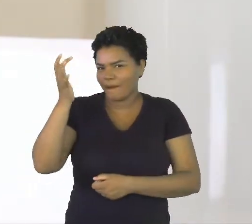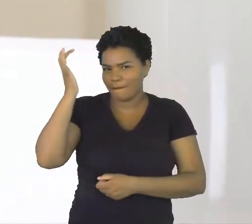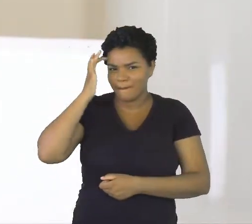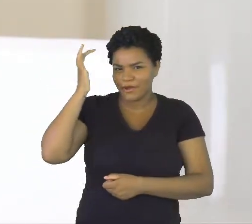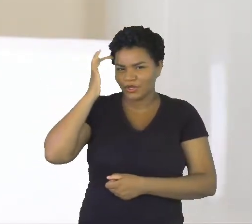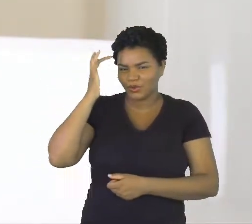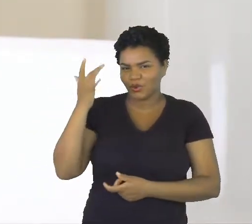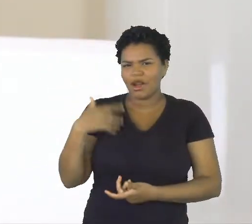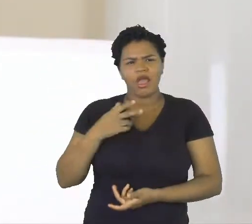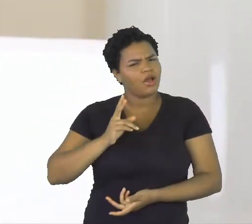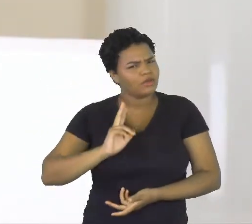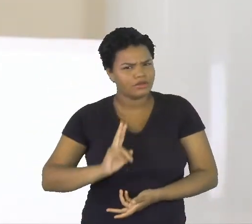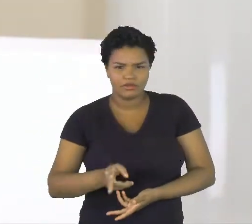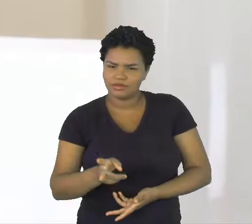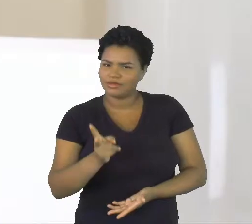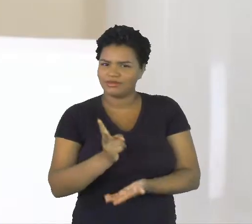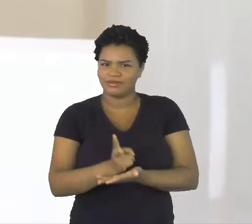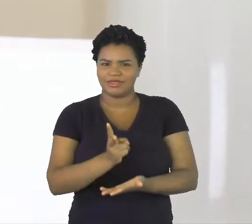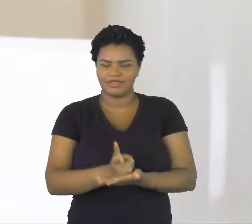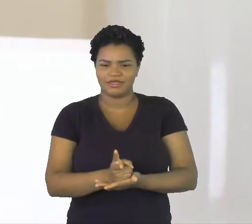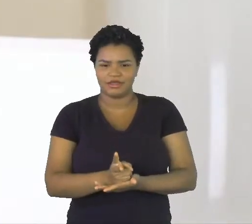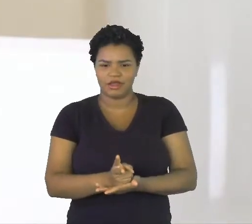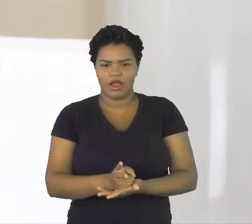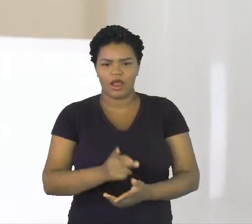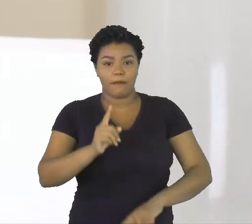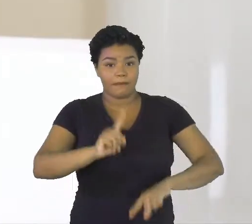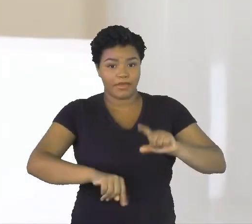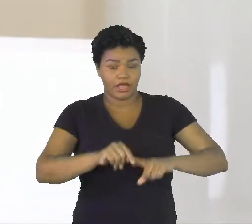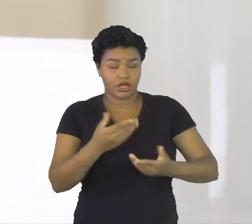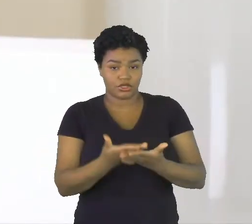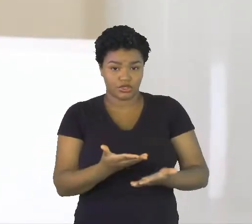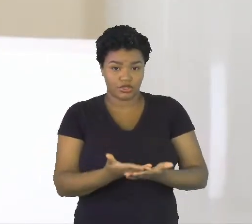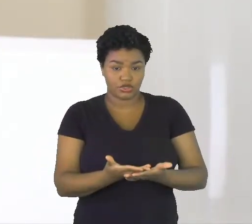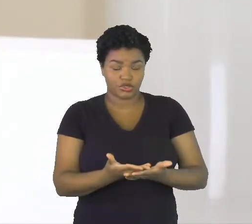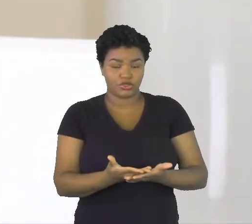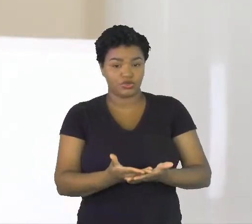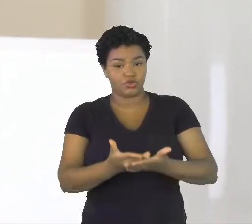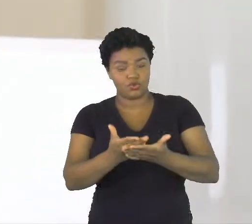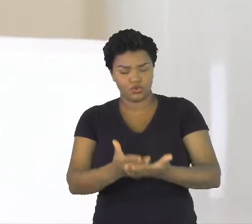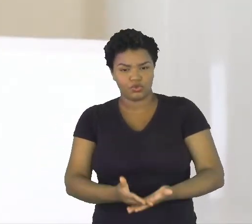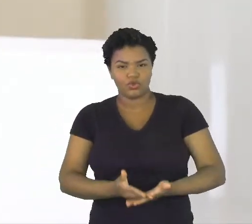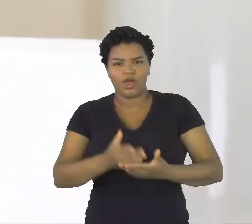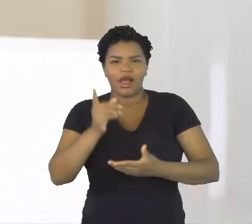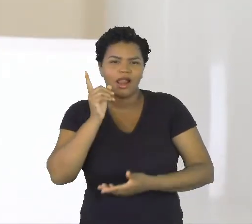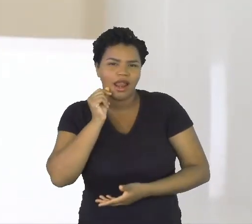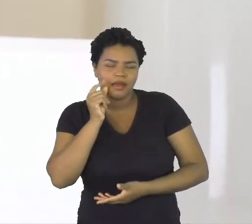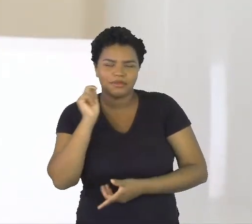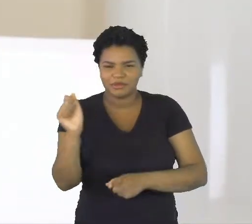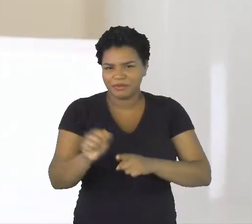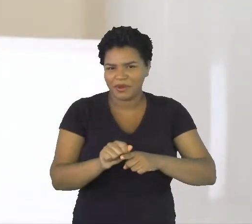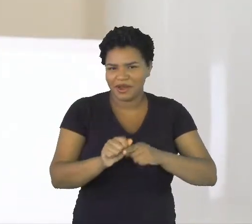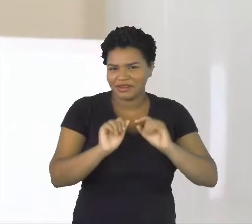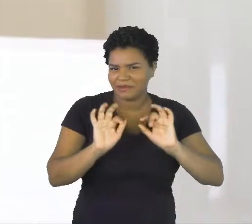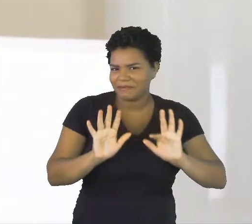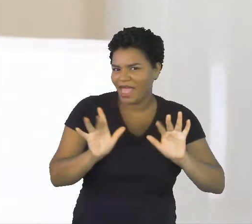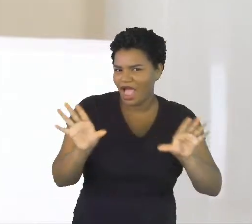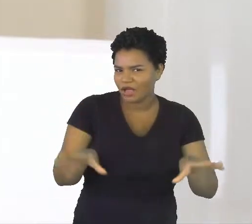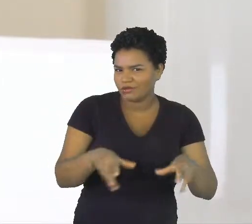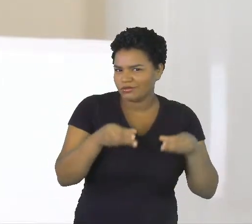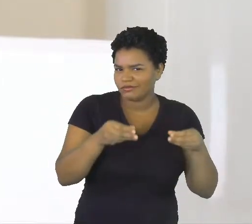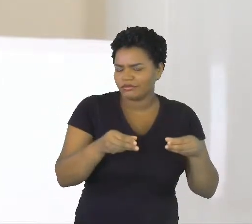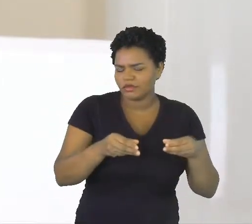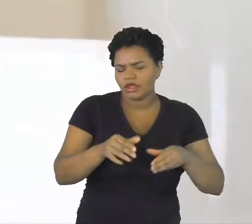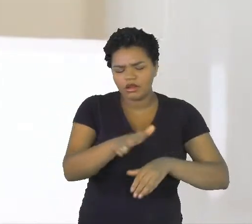mesmo de sempre. Bloco de estudos, lápis e borracha em mãos. Esteja um ambiente tranquilo